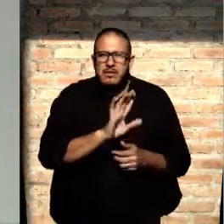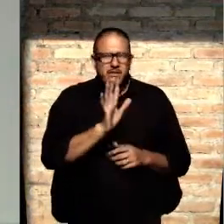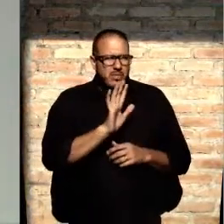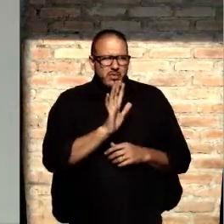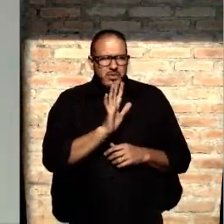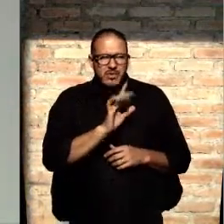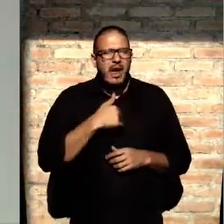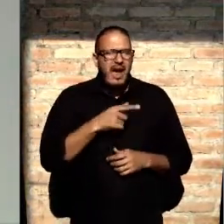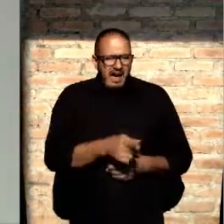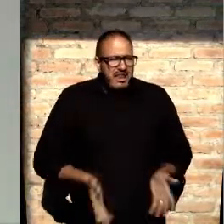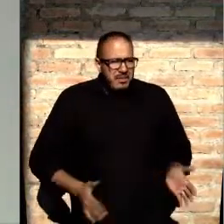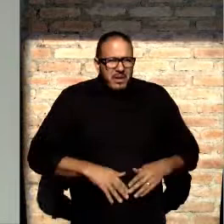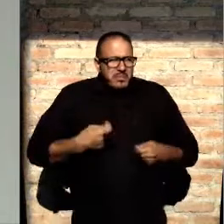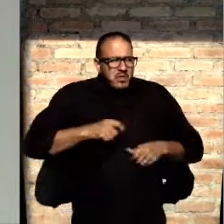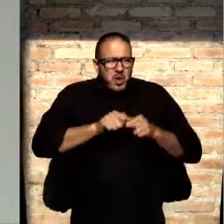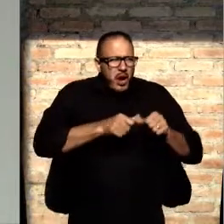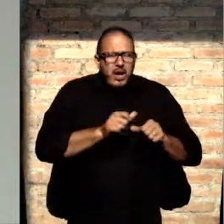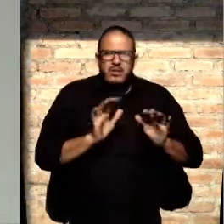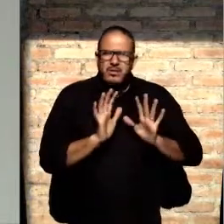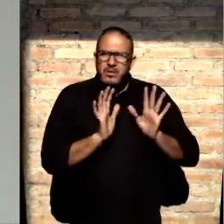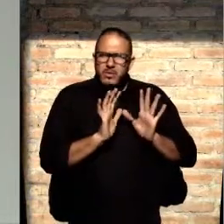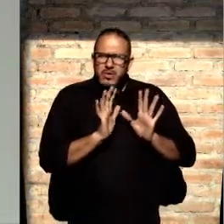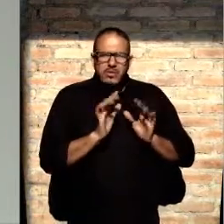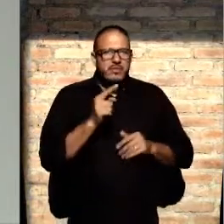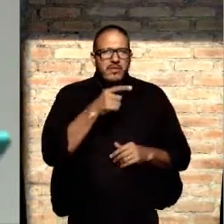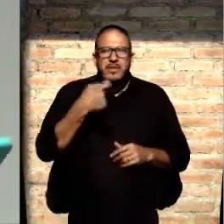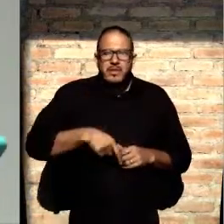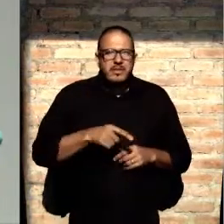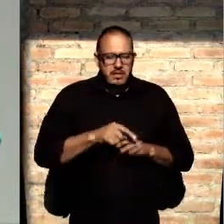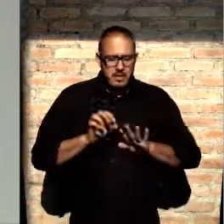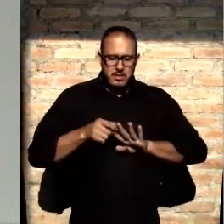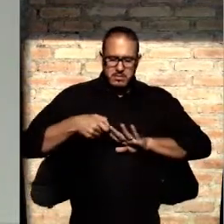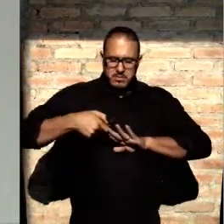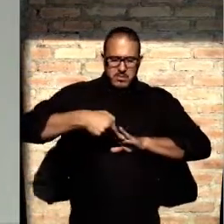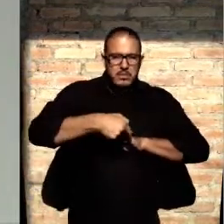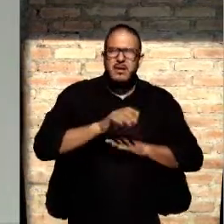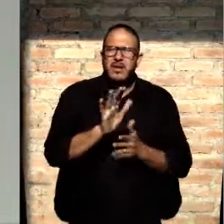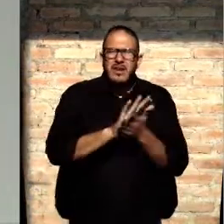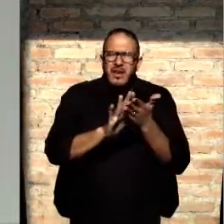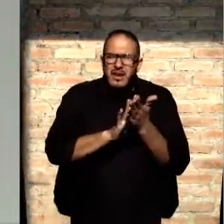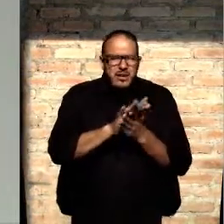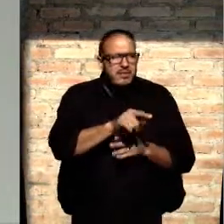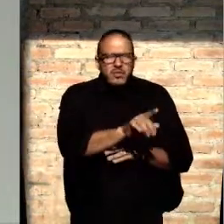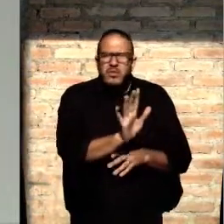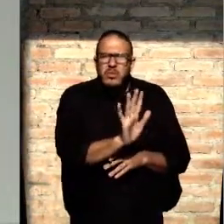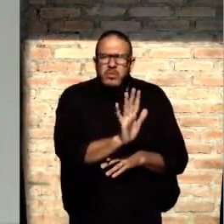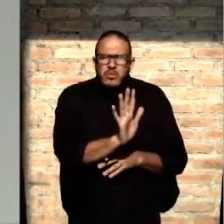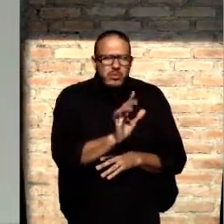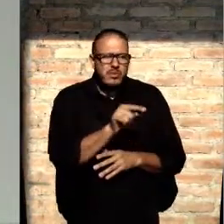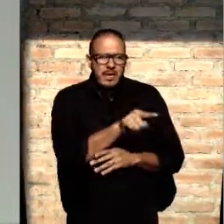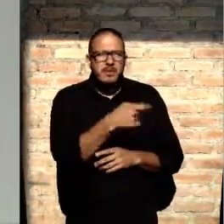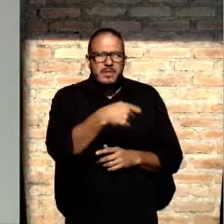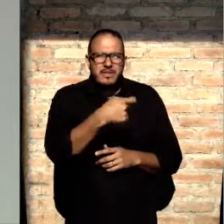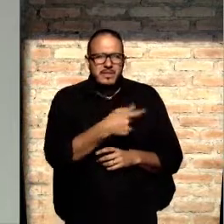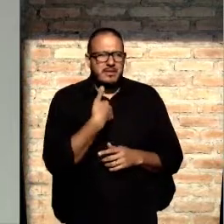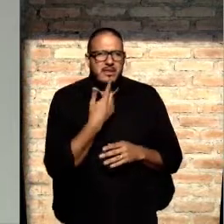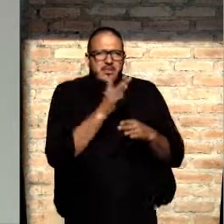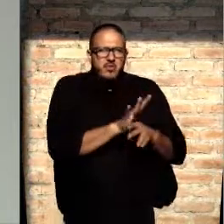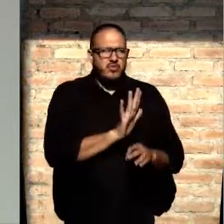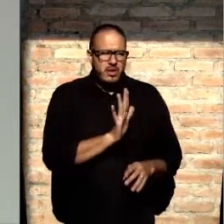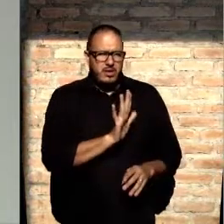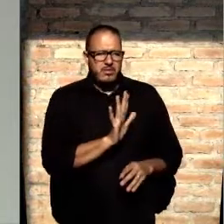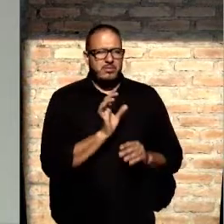pense na sua fralda molhada no banho por vir você precisa cortar suas unhas não não pense não pense não pense que ele precisa de você